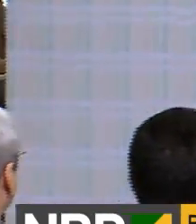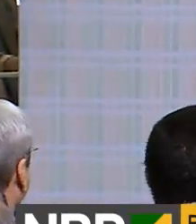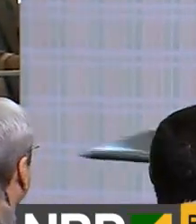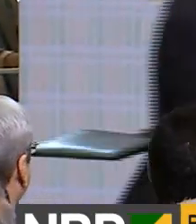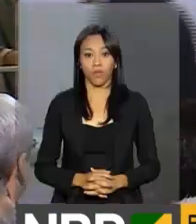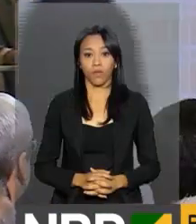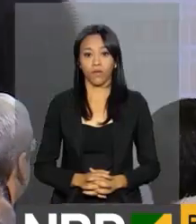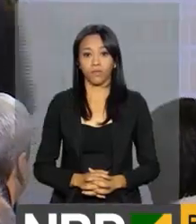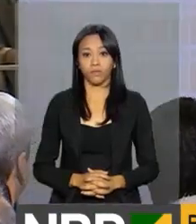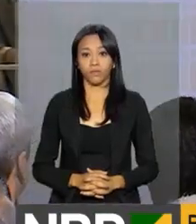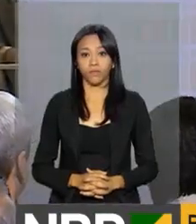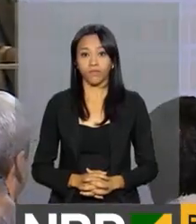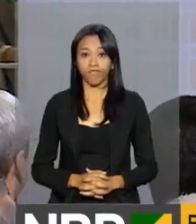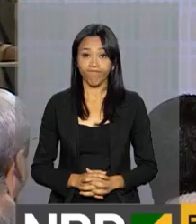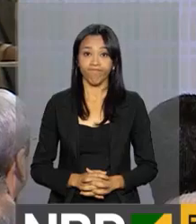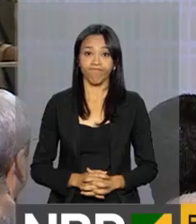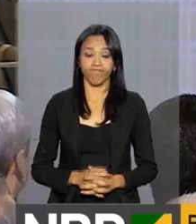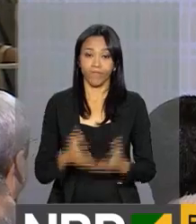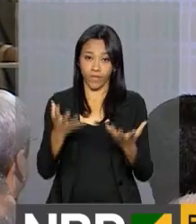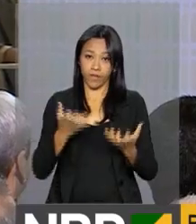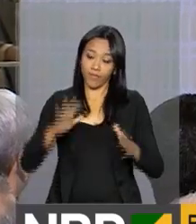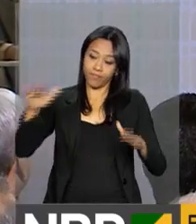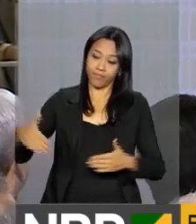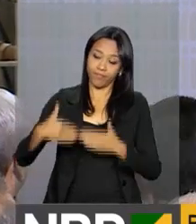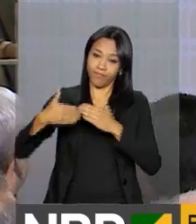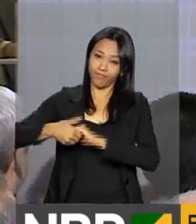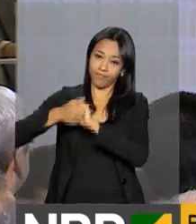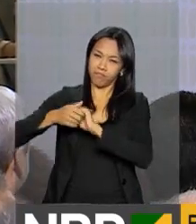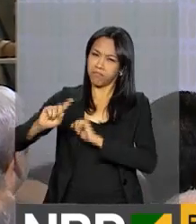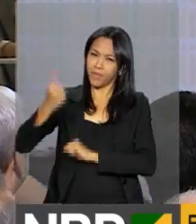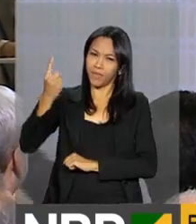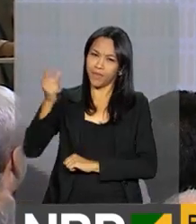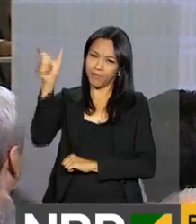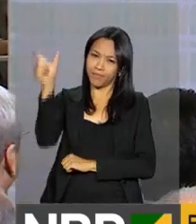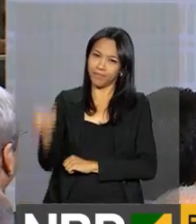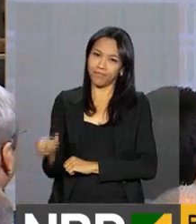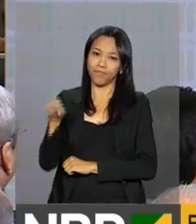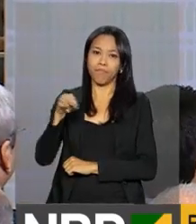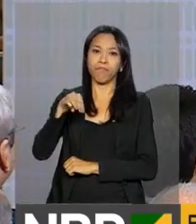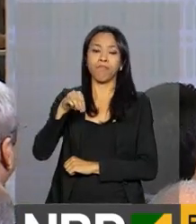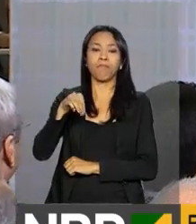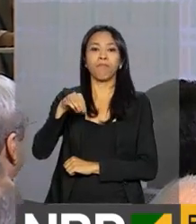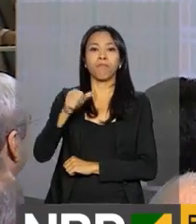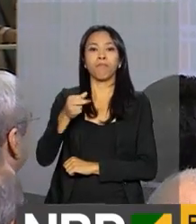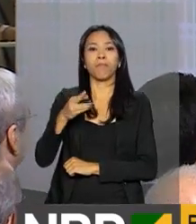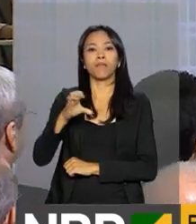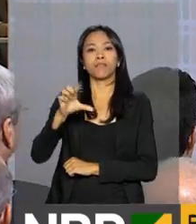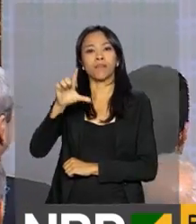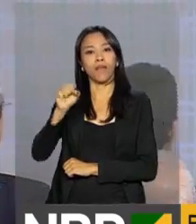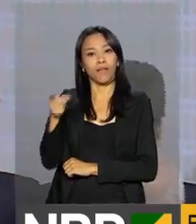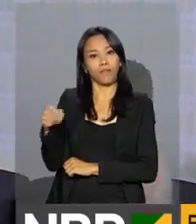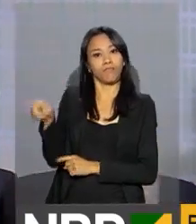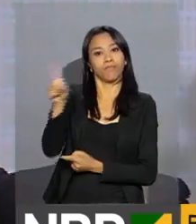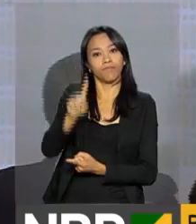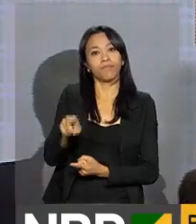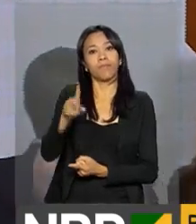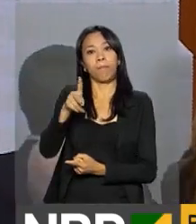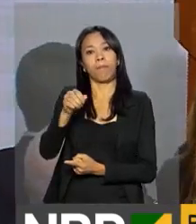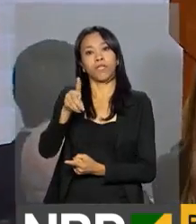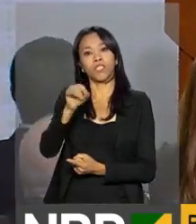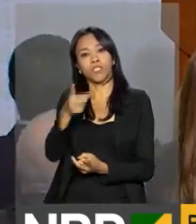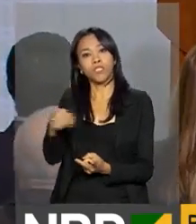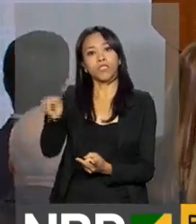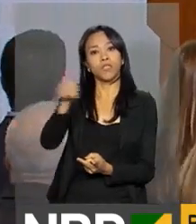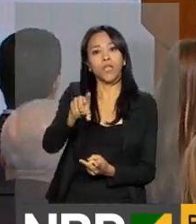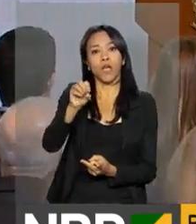Eu quero cumprimentar, em primeiro lugar, naturalmente, a Marcela. Não é? Em seguida, o ministro Eliseu Padilha, o Osmar Terra, o